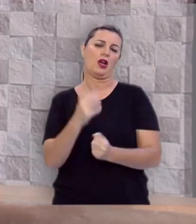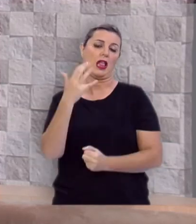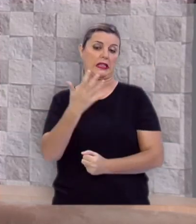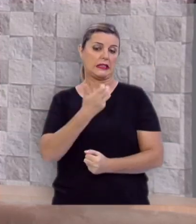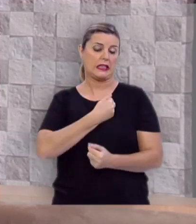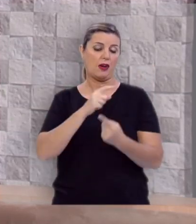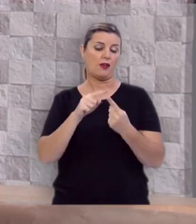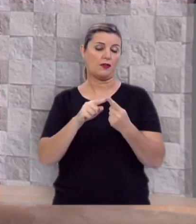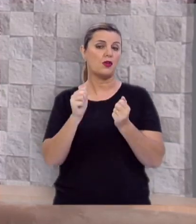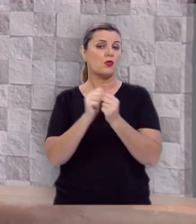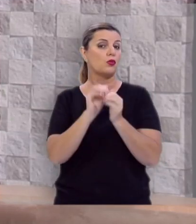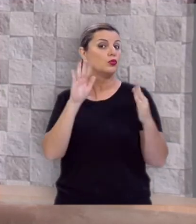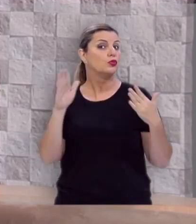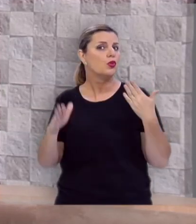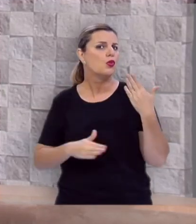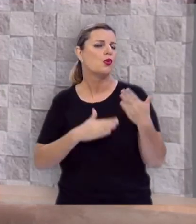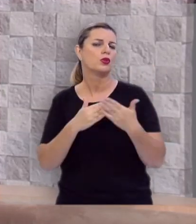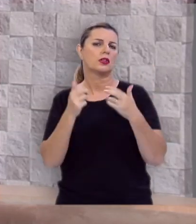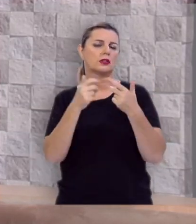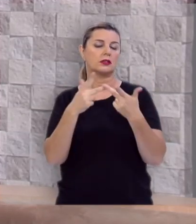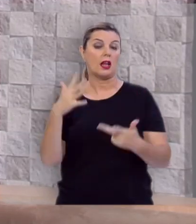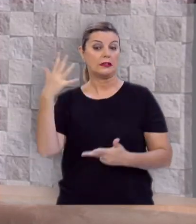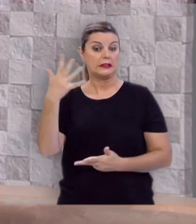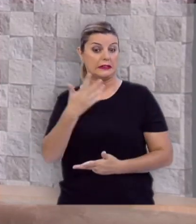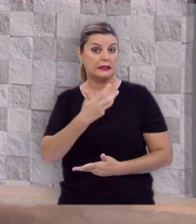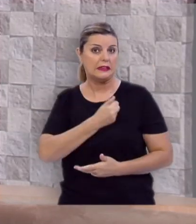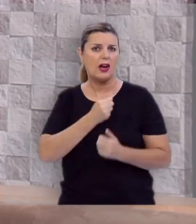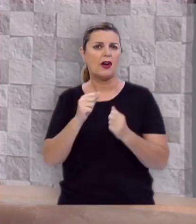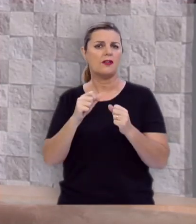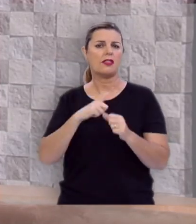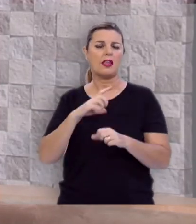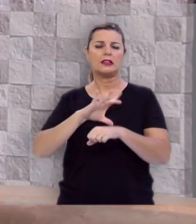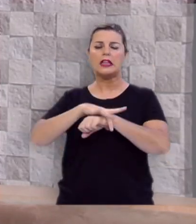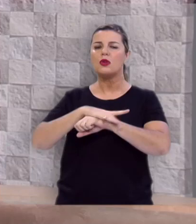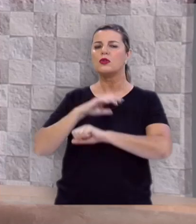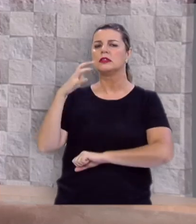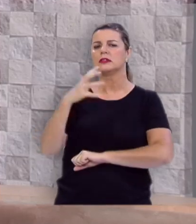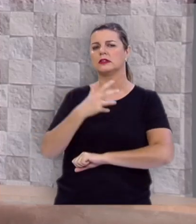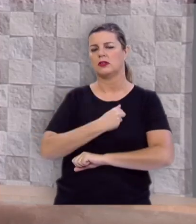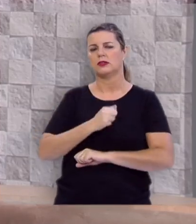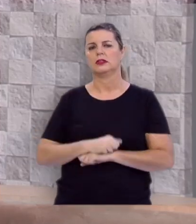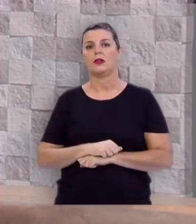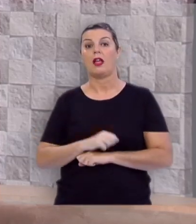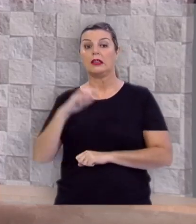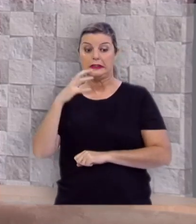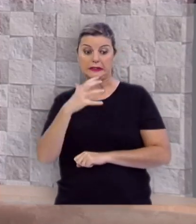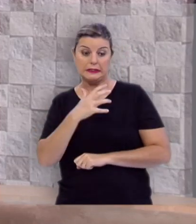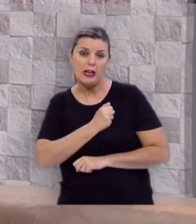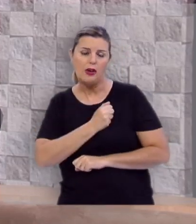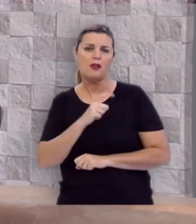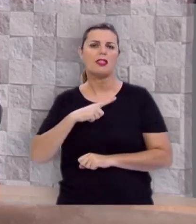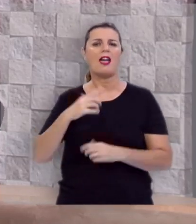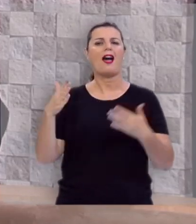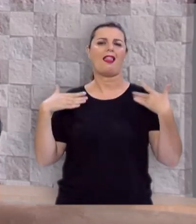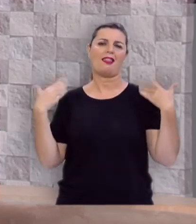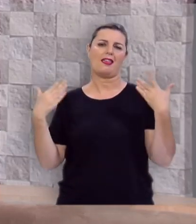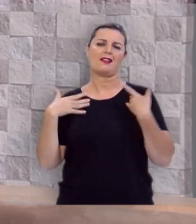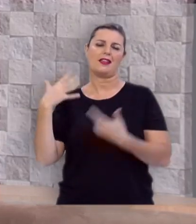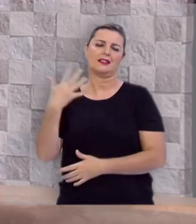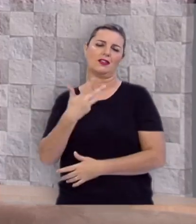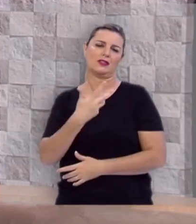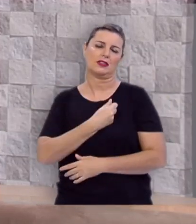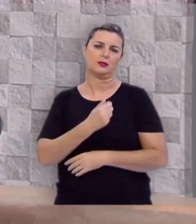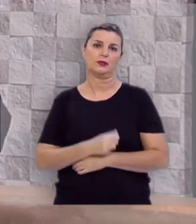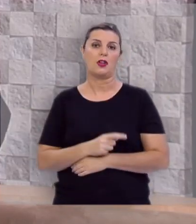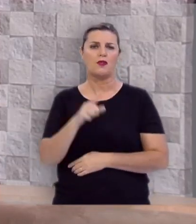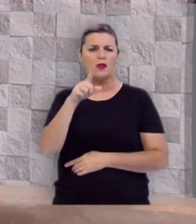Ele salva e salva completamente. Ele salva e dá a segurança da salvação. Ele salva e dá a alegria da